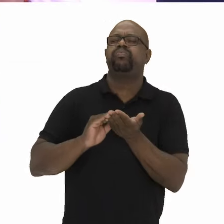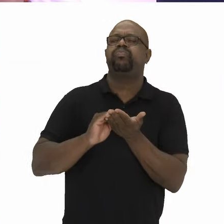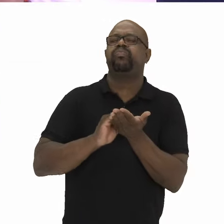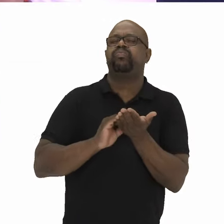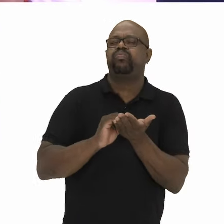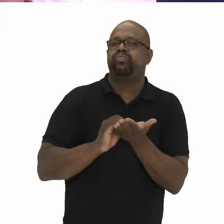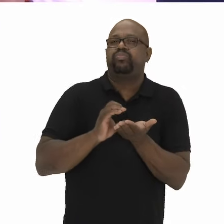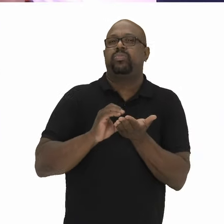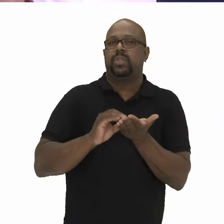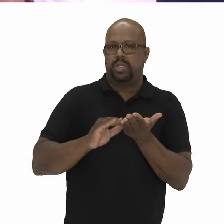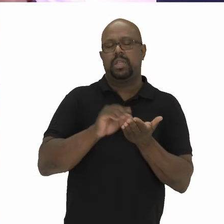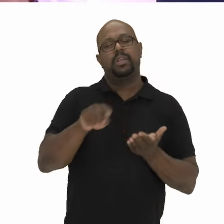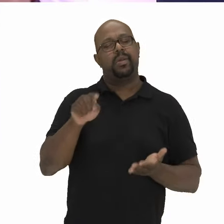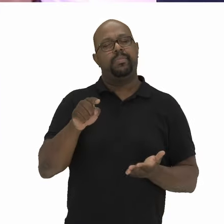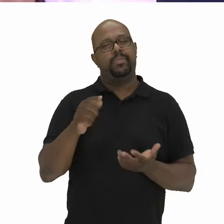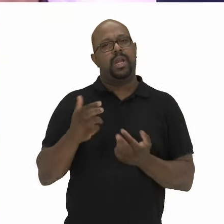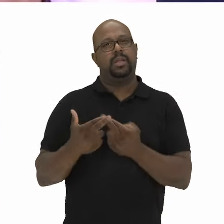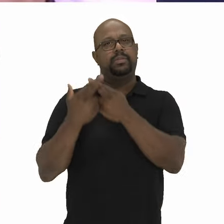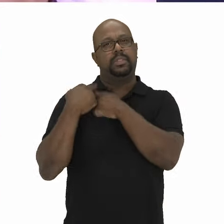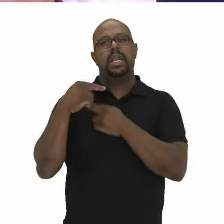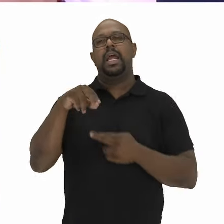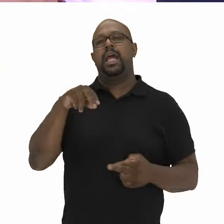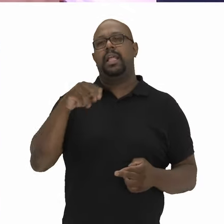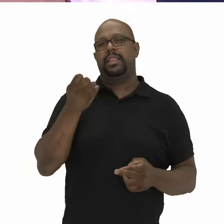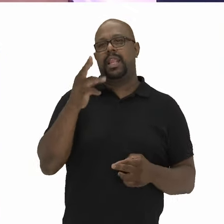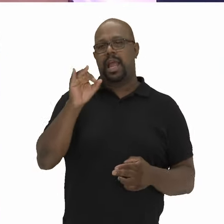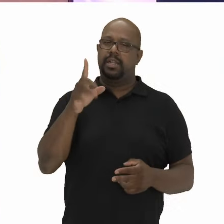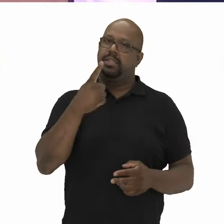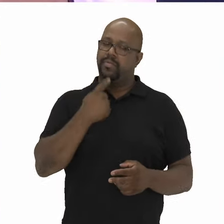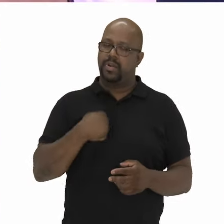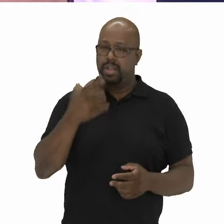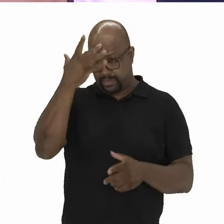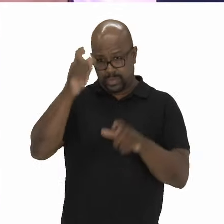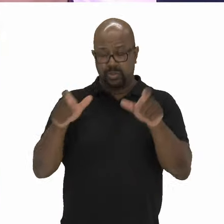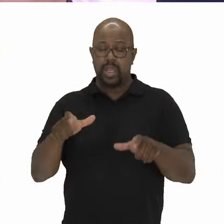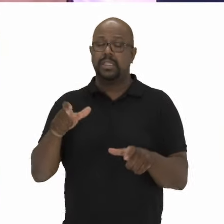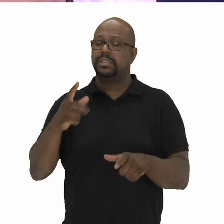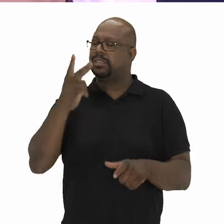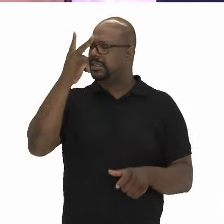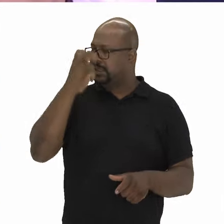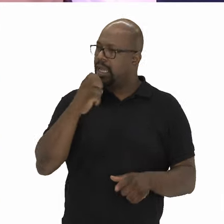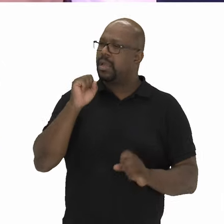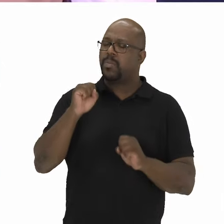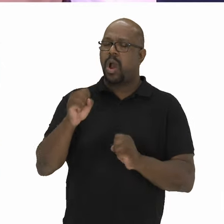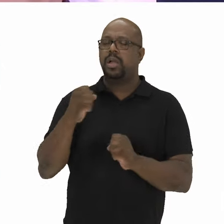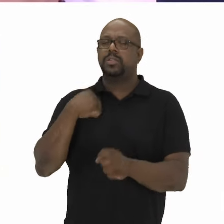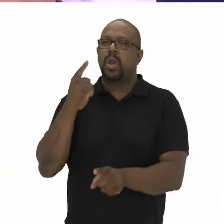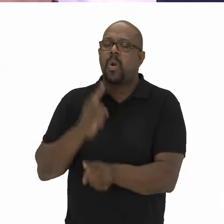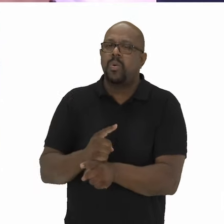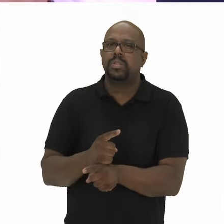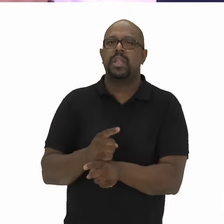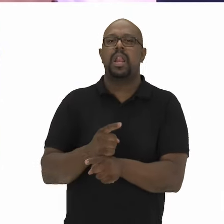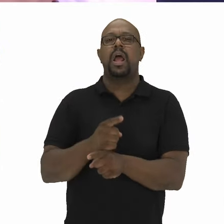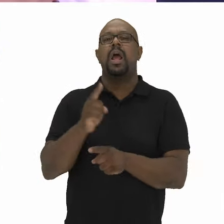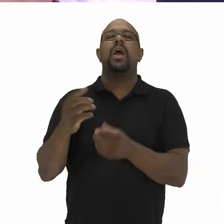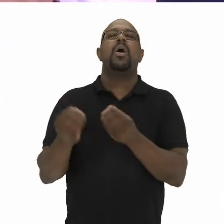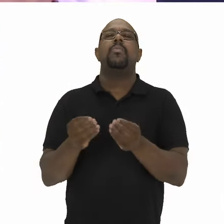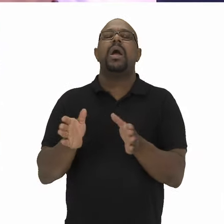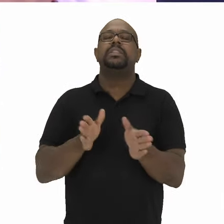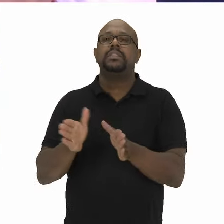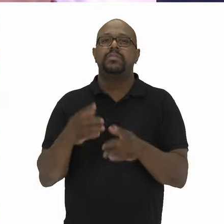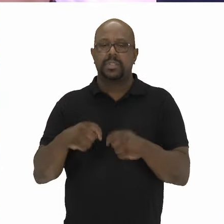relevo que é uma uma lição que a Nara nos ensinou sempre que as pessoas cegas possam ter autonomia e encontrar